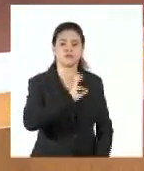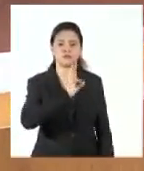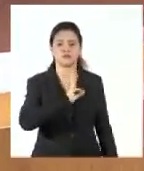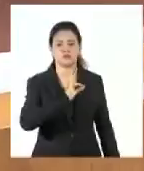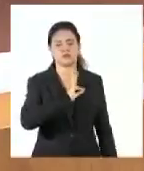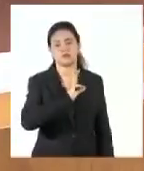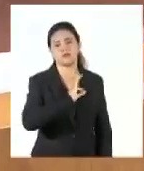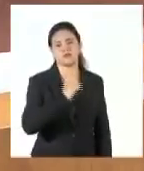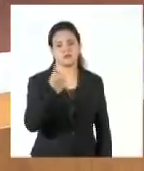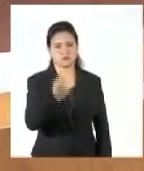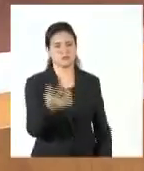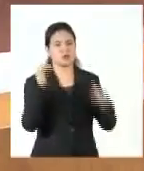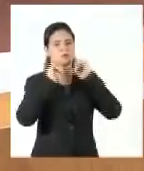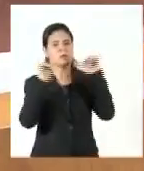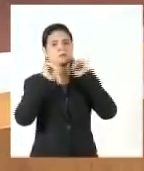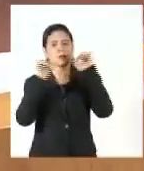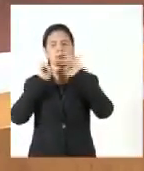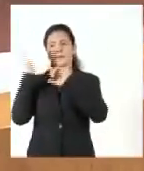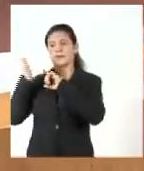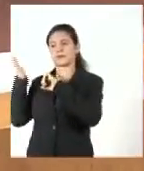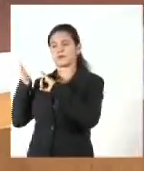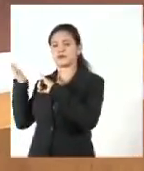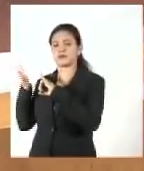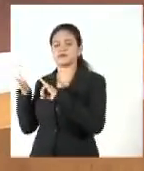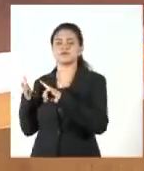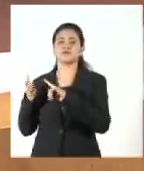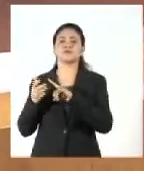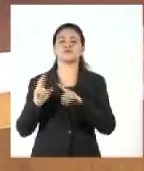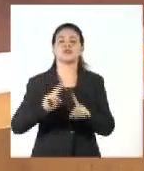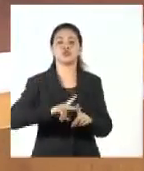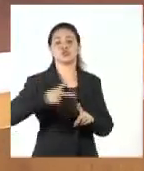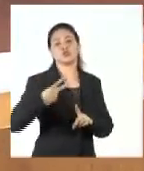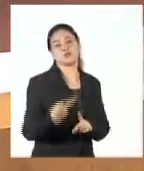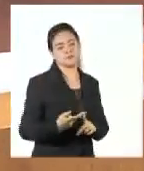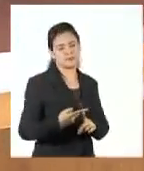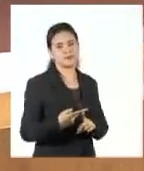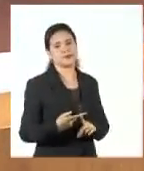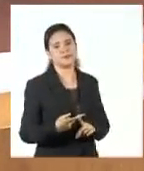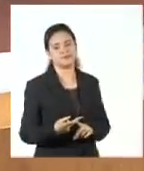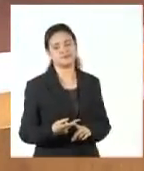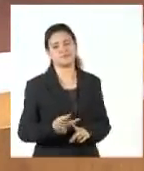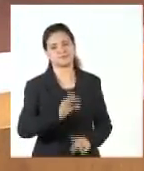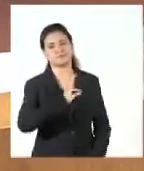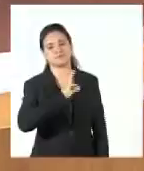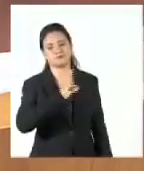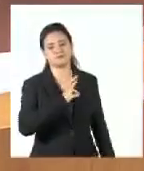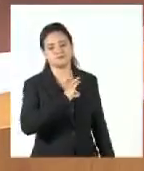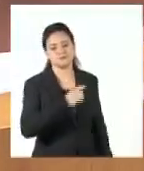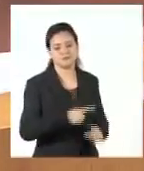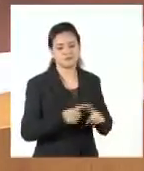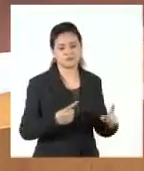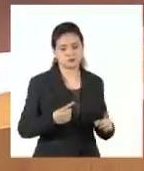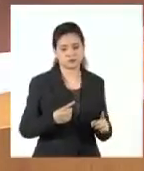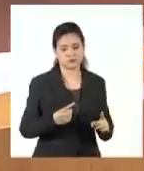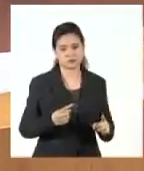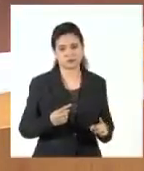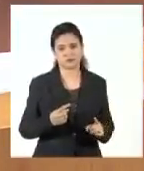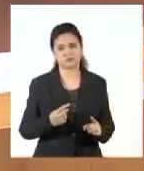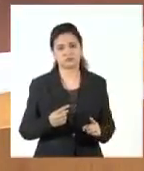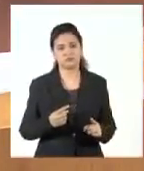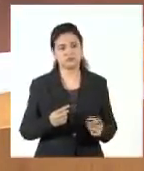Assembleia durante o seu mandato. E se as coisas caminharem como foi até agora, não vai